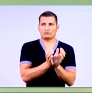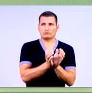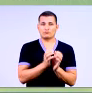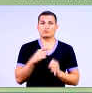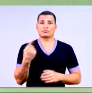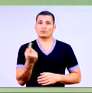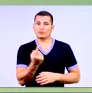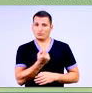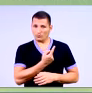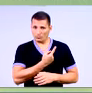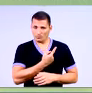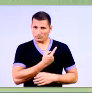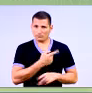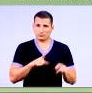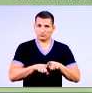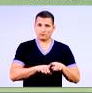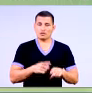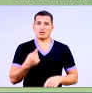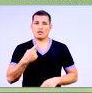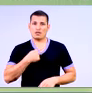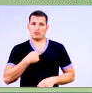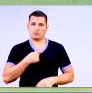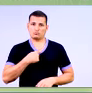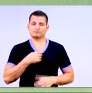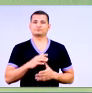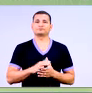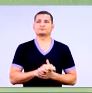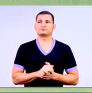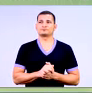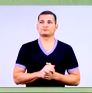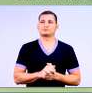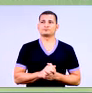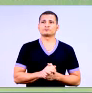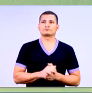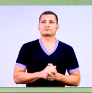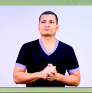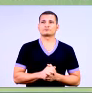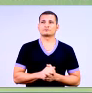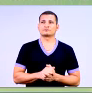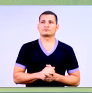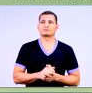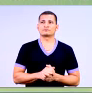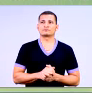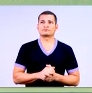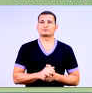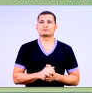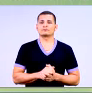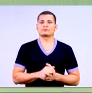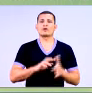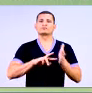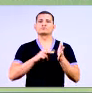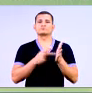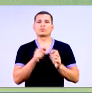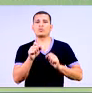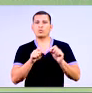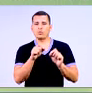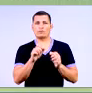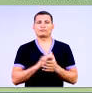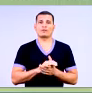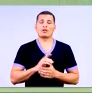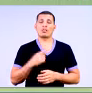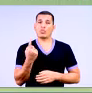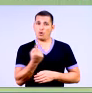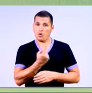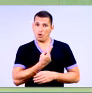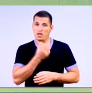o eu. Quer dizer o quê, gente? Que nós, enquanto partícipes de uma